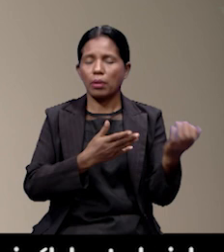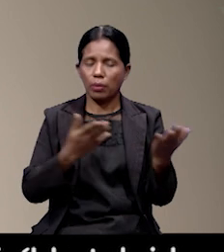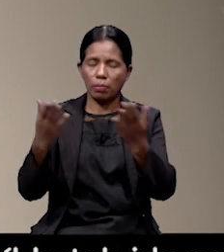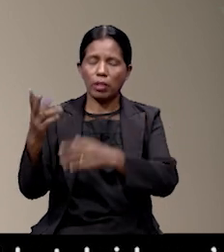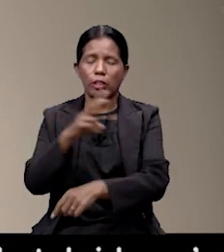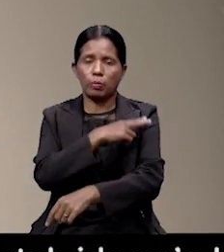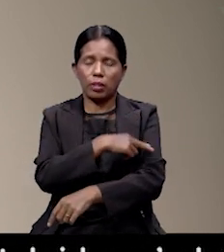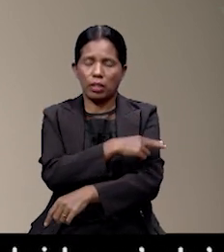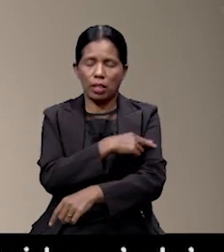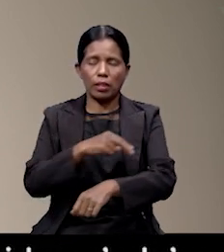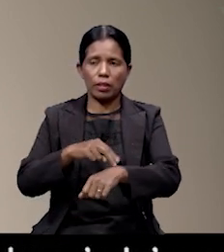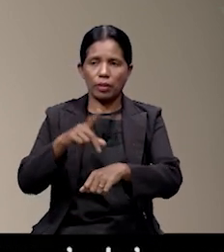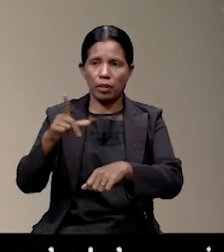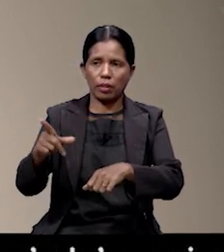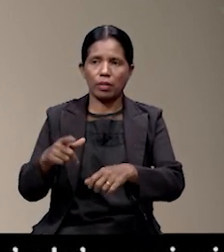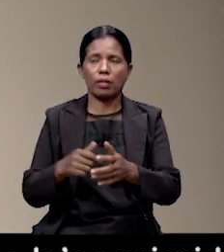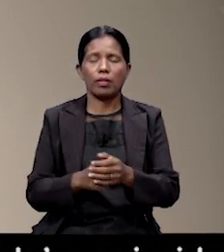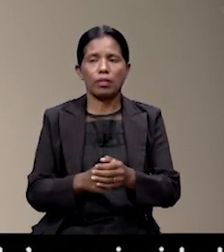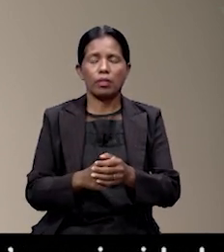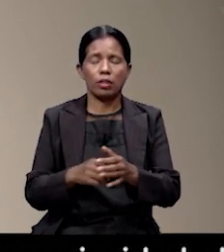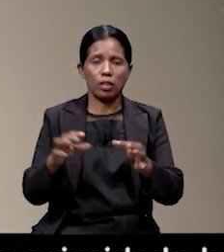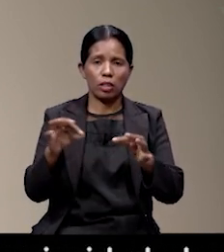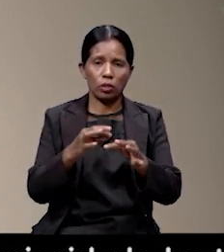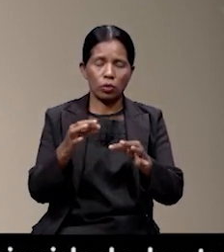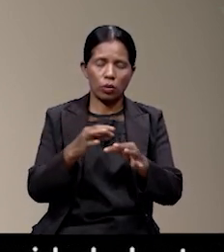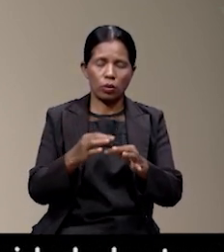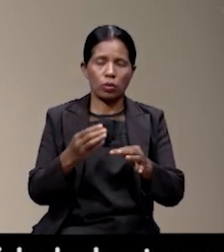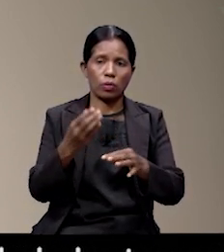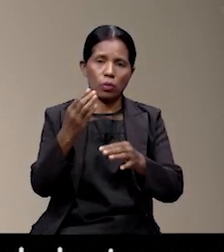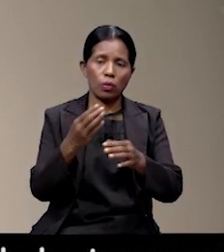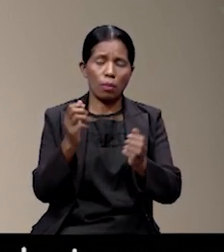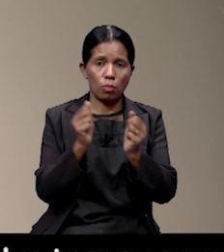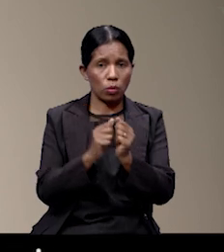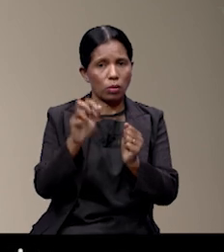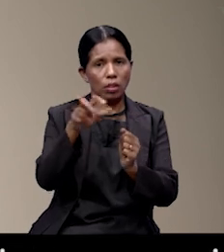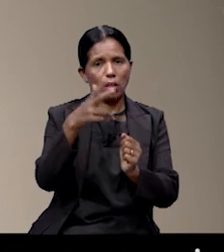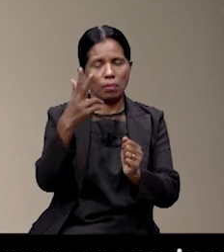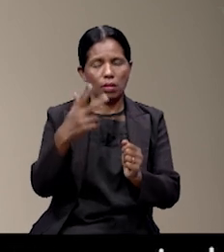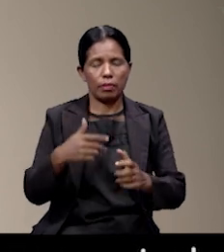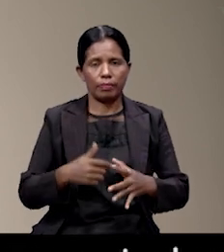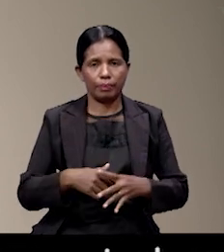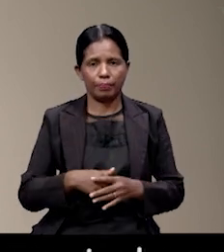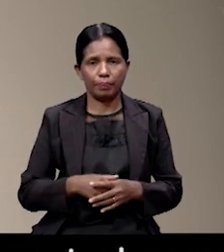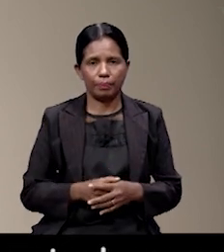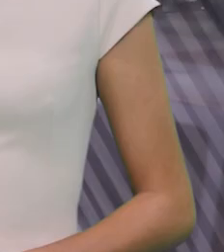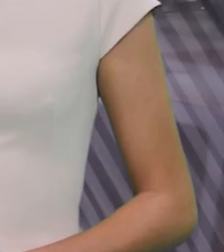tratamento ia parte ne be hetanta suku pontu San Lourenço Tolum. Justina Nunano, Ziamen.